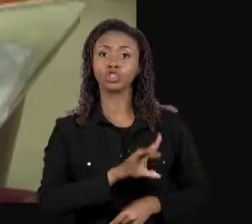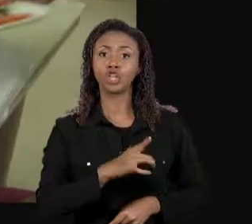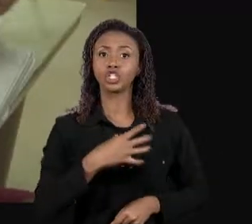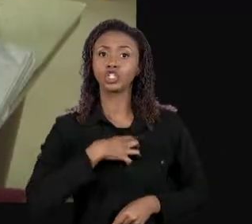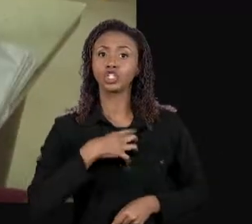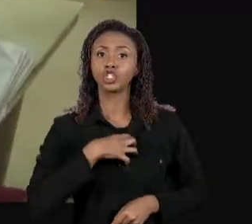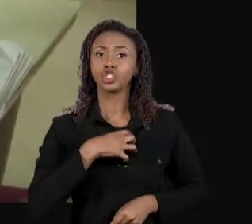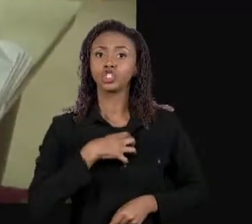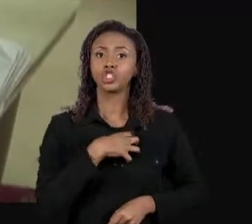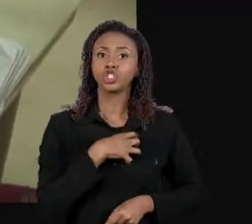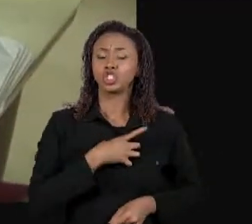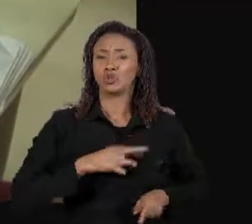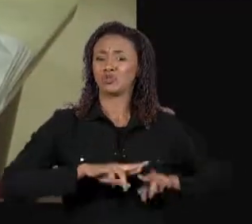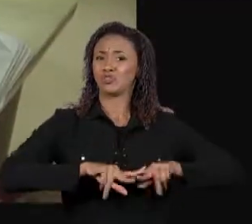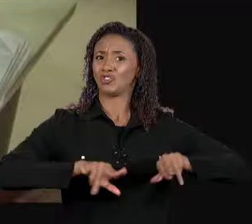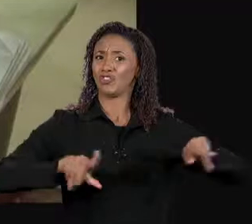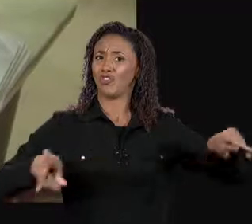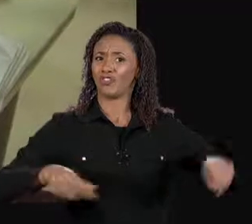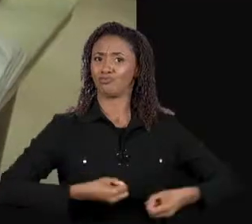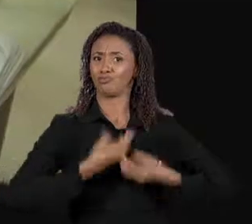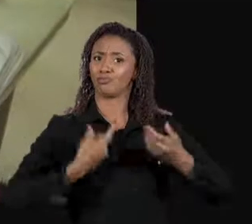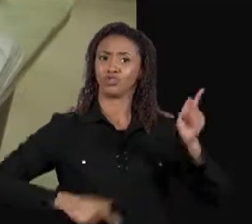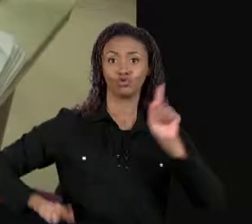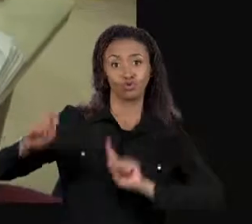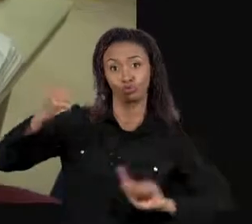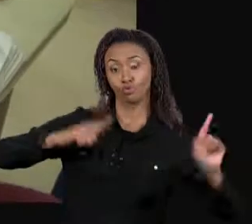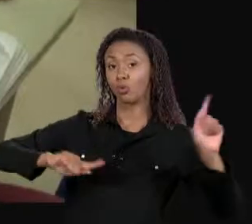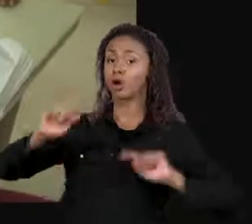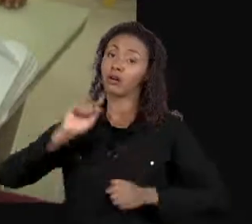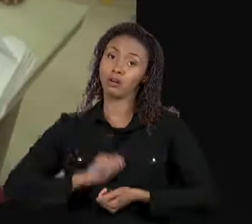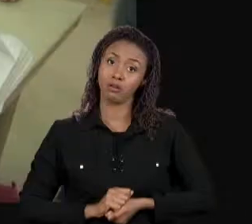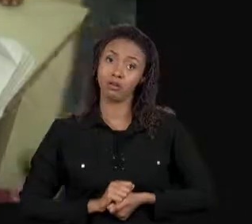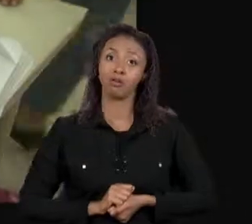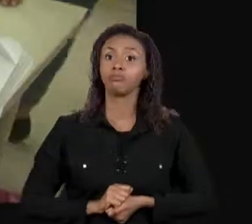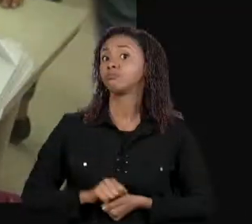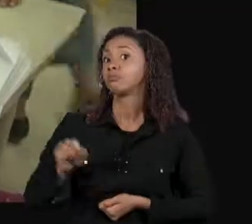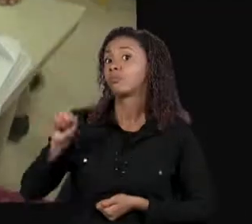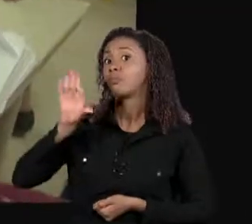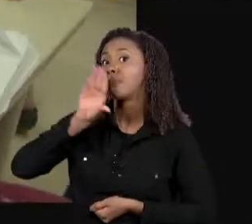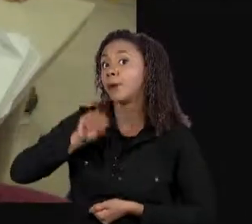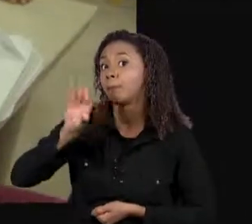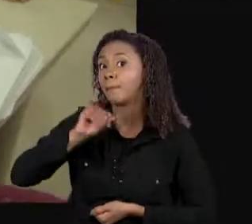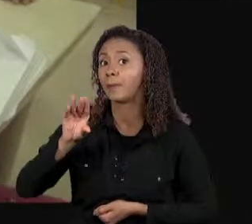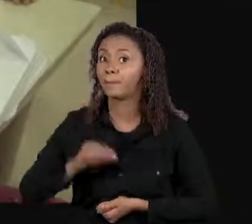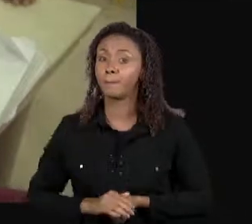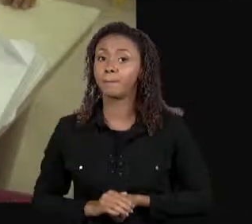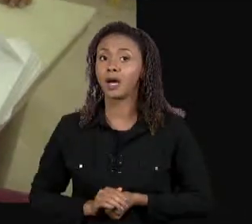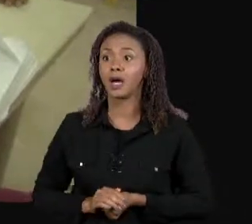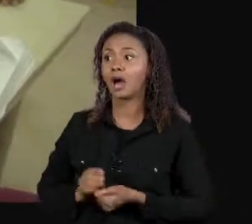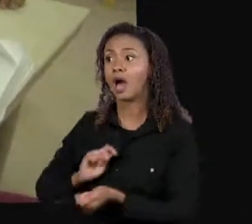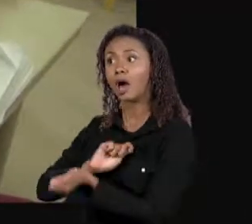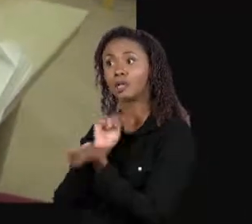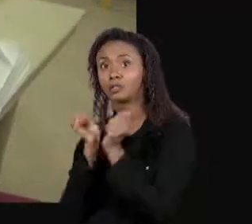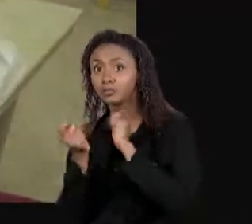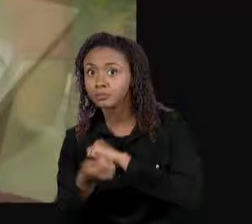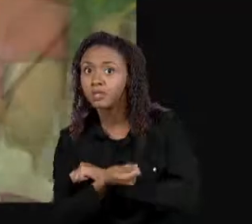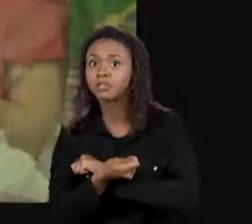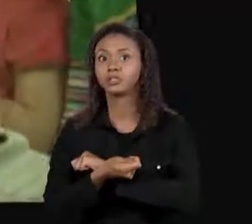e formas de expressão: gestual, verbal, plástica, dramática e